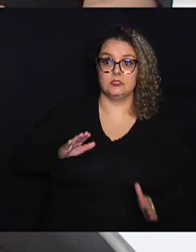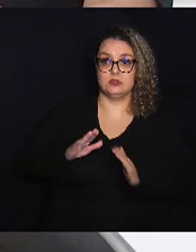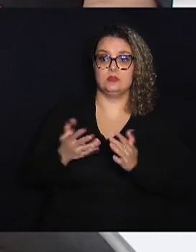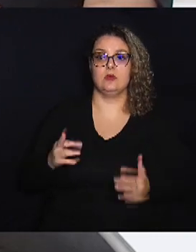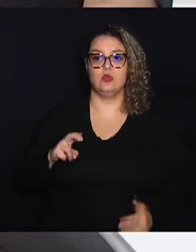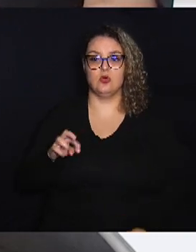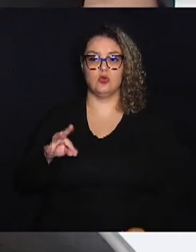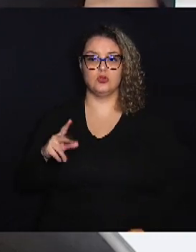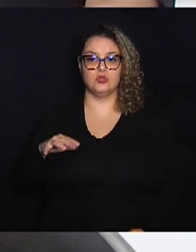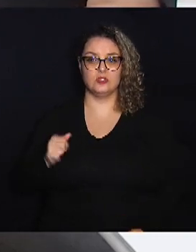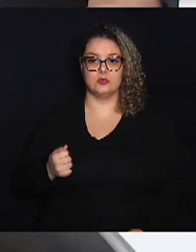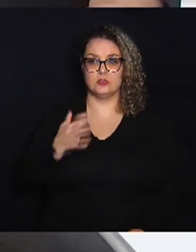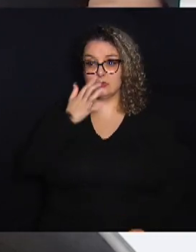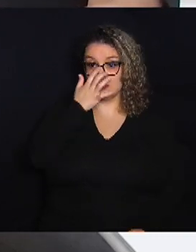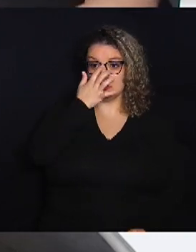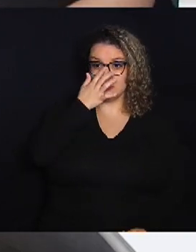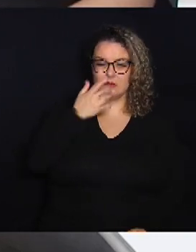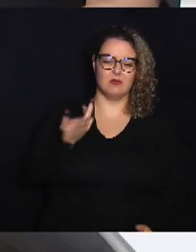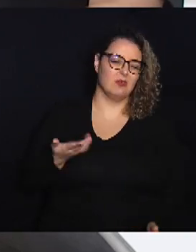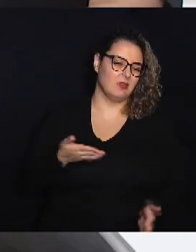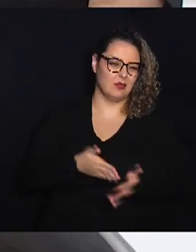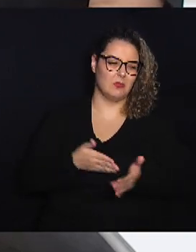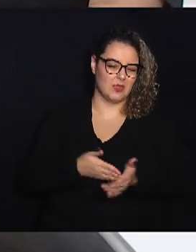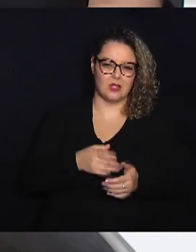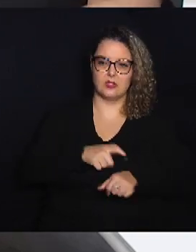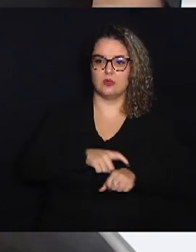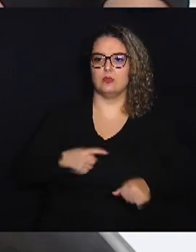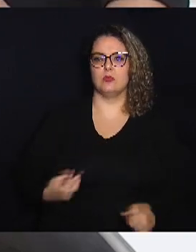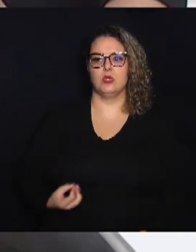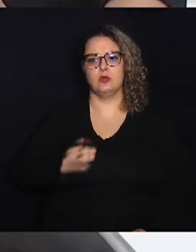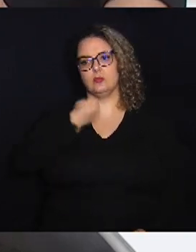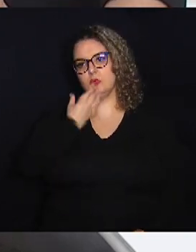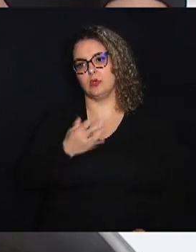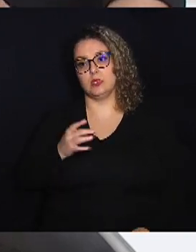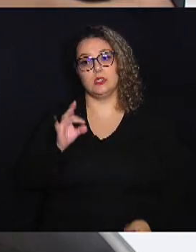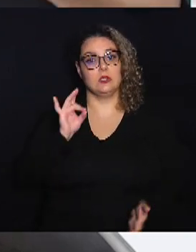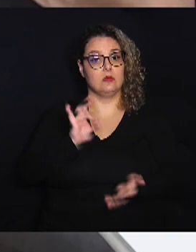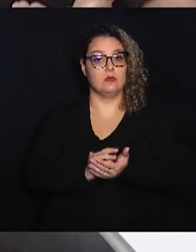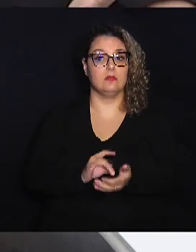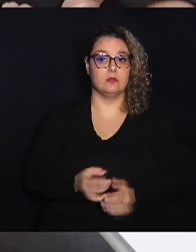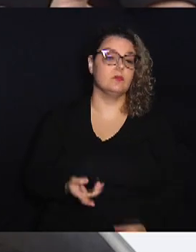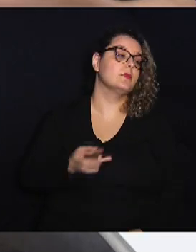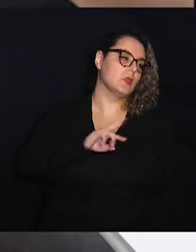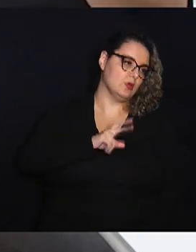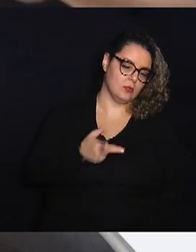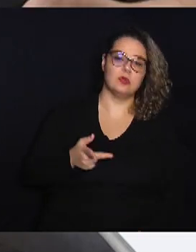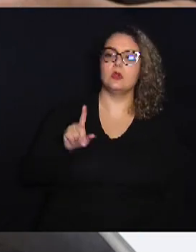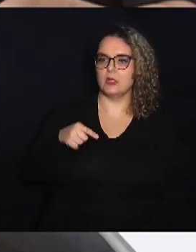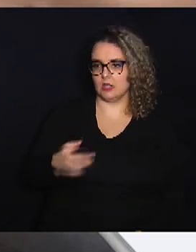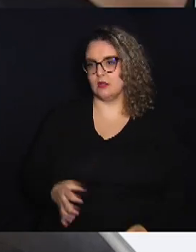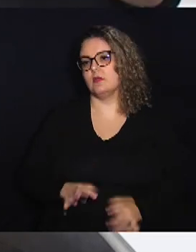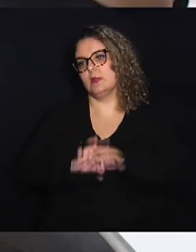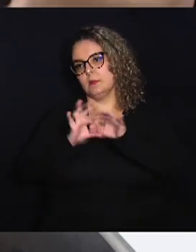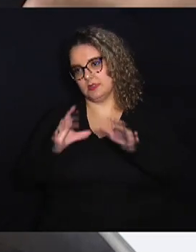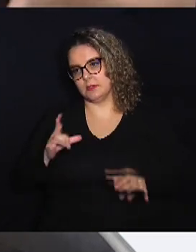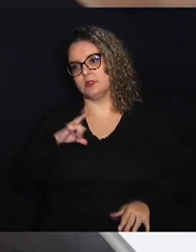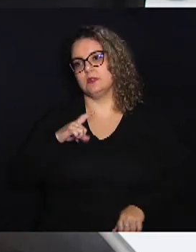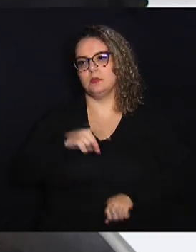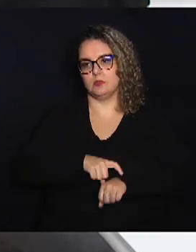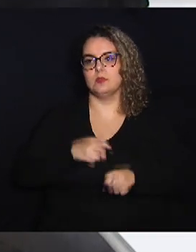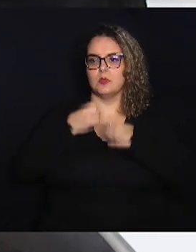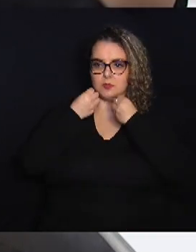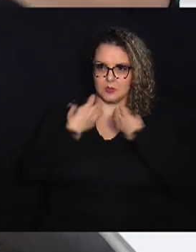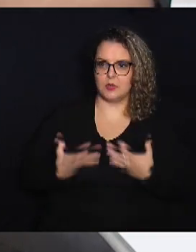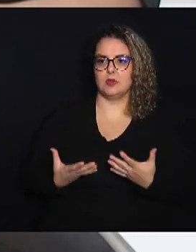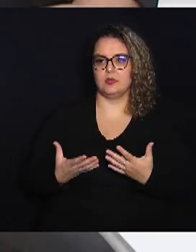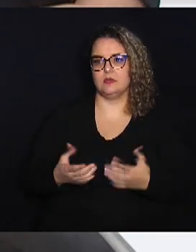como algo que vai te privar de momentos bons, quando na verdade a rotina é justamente aquilo que vai permitir que você tenha momentos bons